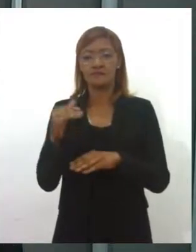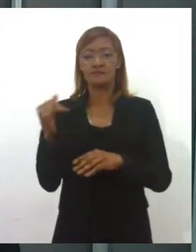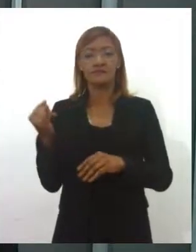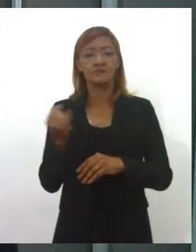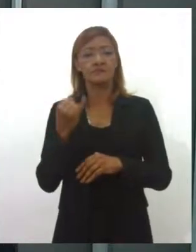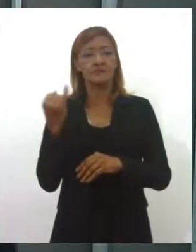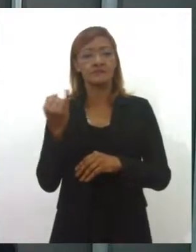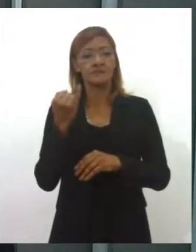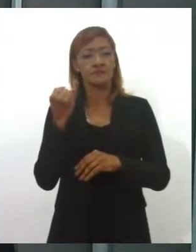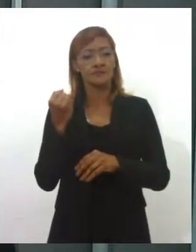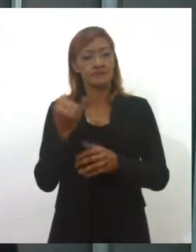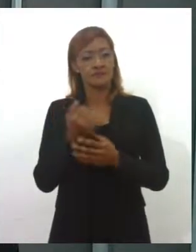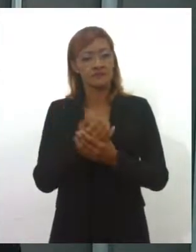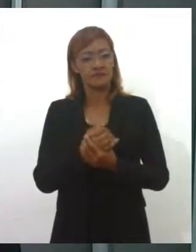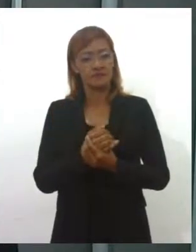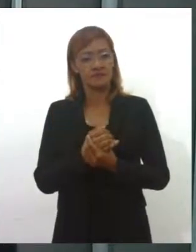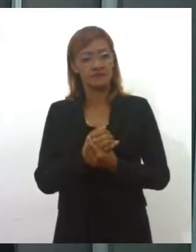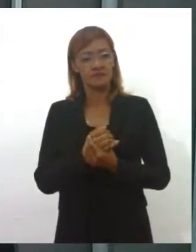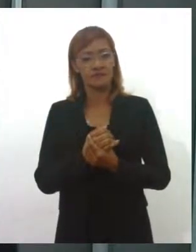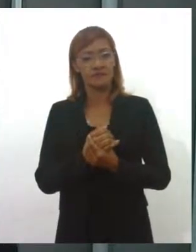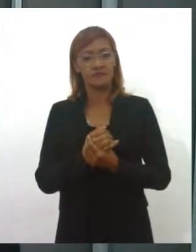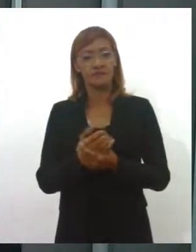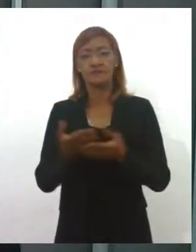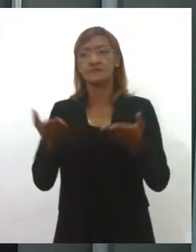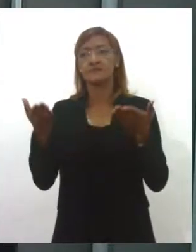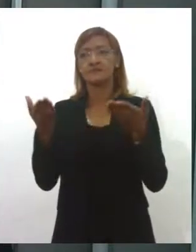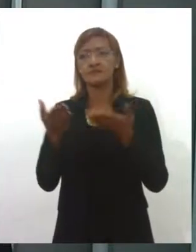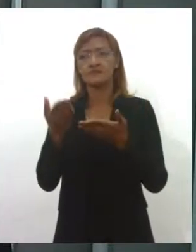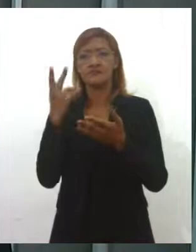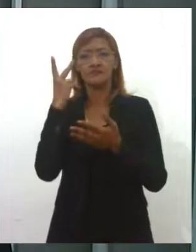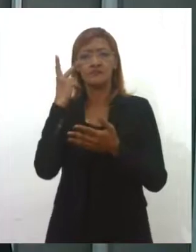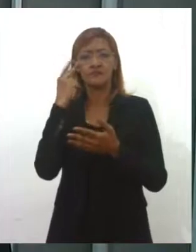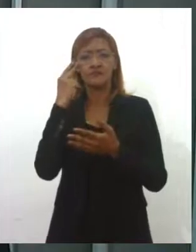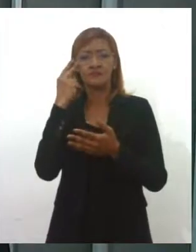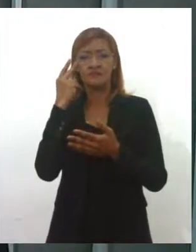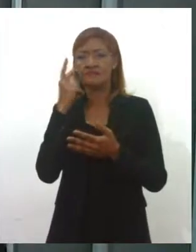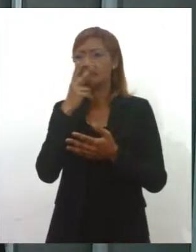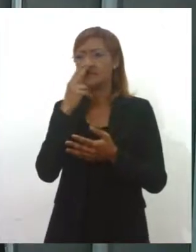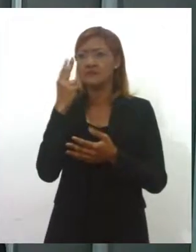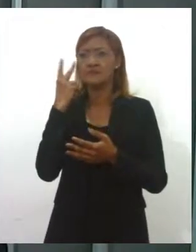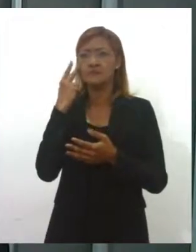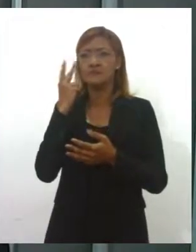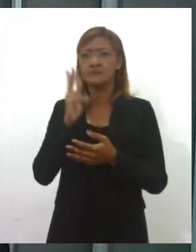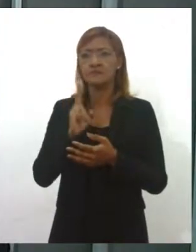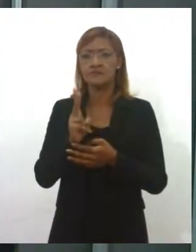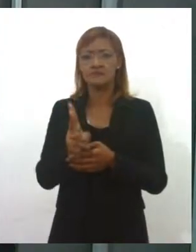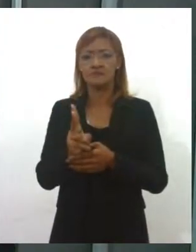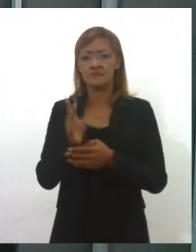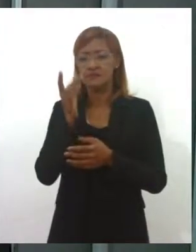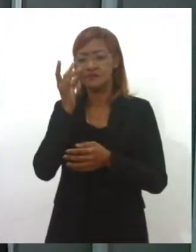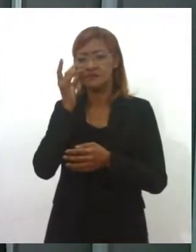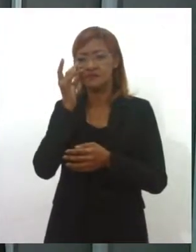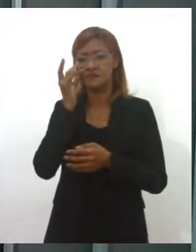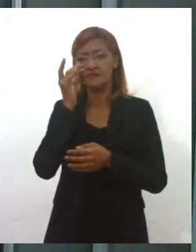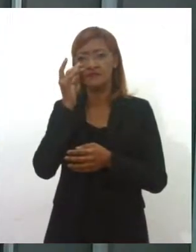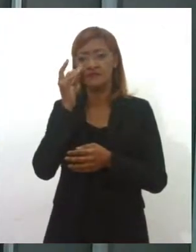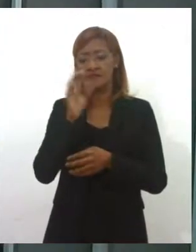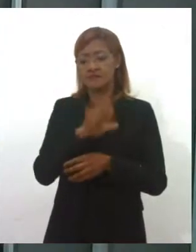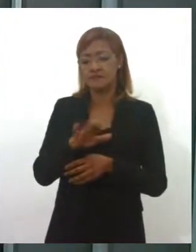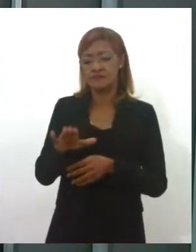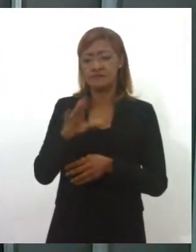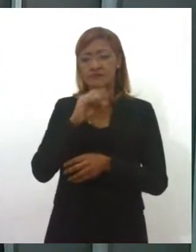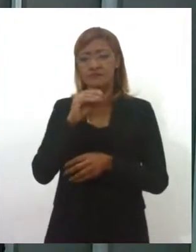importante visto que hoje é comum ver adolescentes e crianças com pensamentos Suicidas E